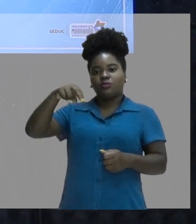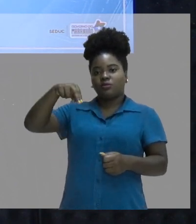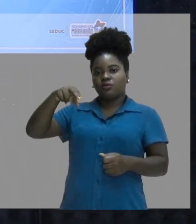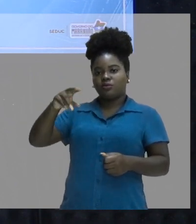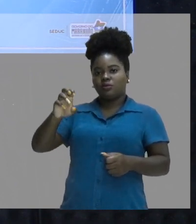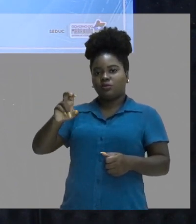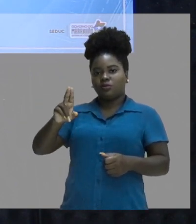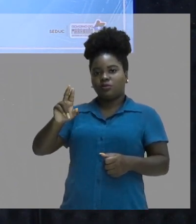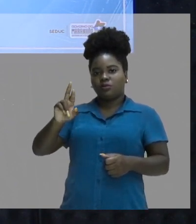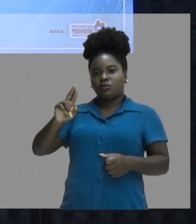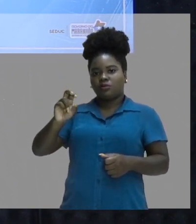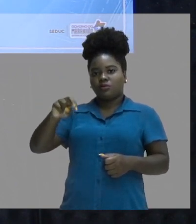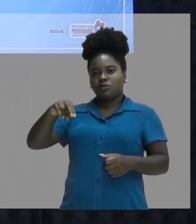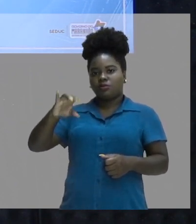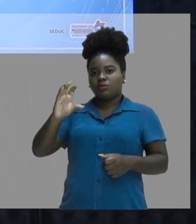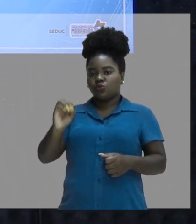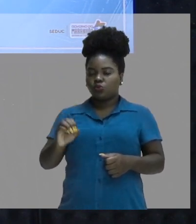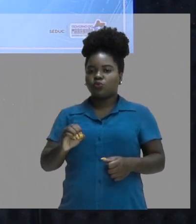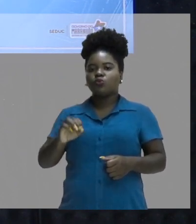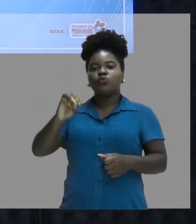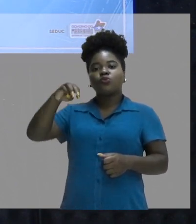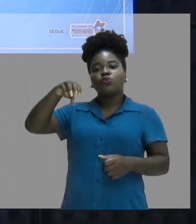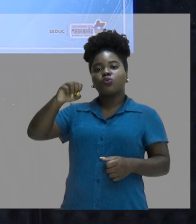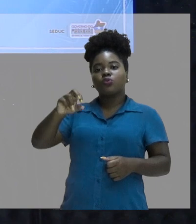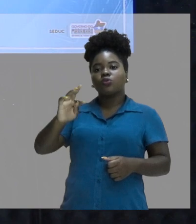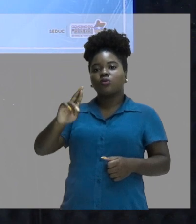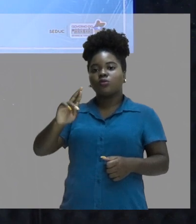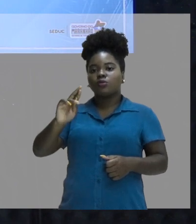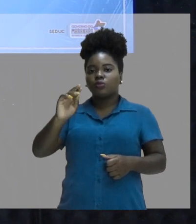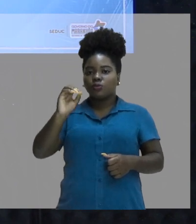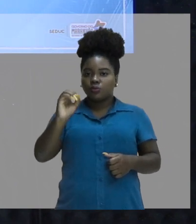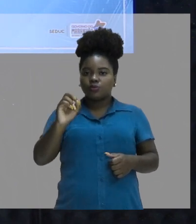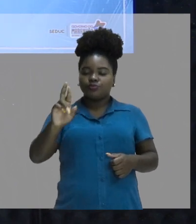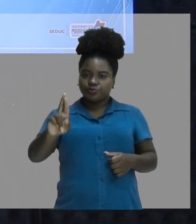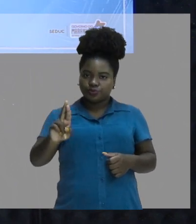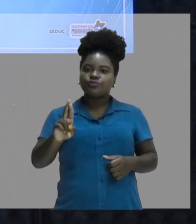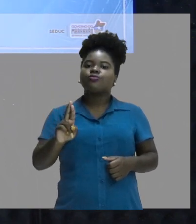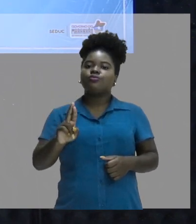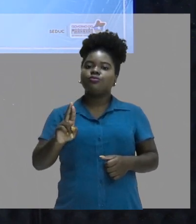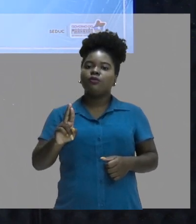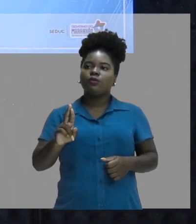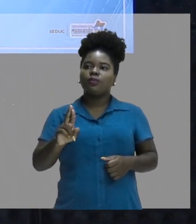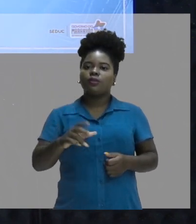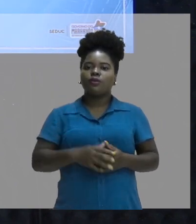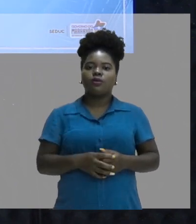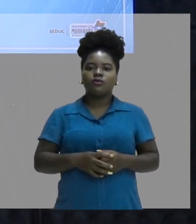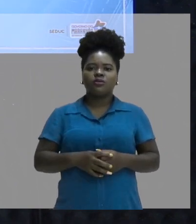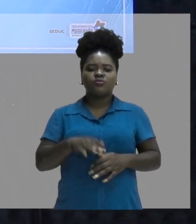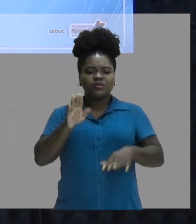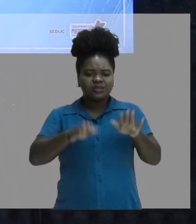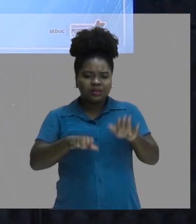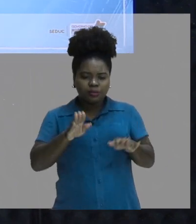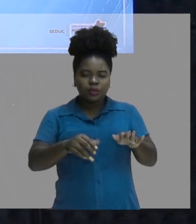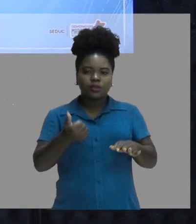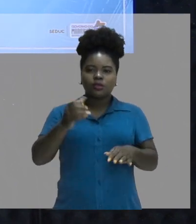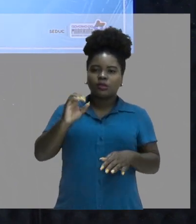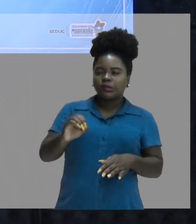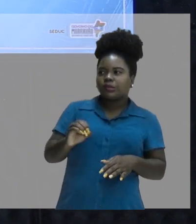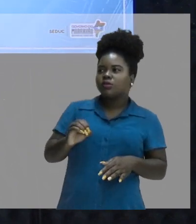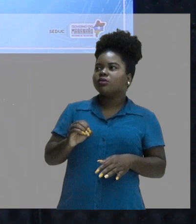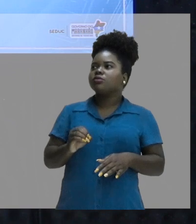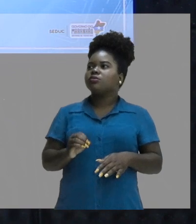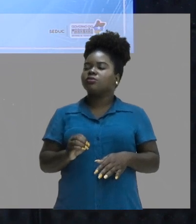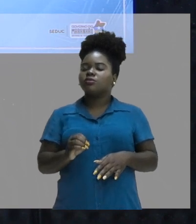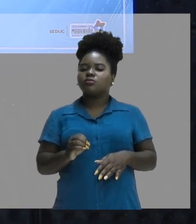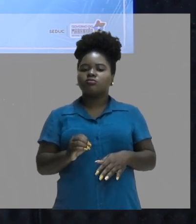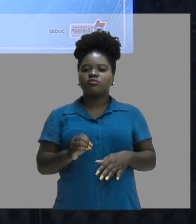excitar, ele pode estimular, dependendo de se é de 10 a 2.000 fibras musculares,